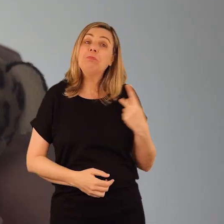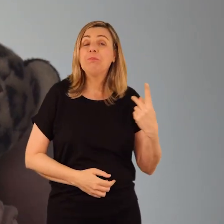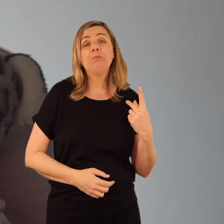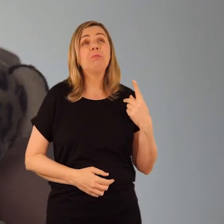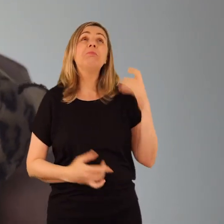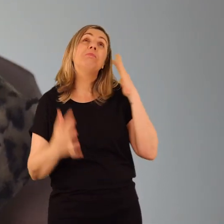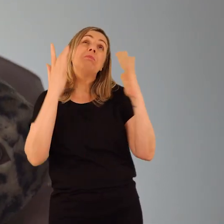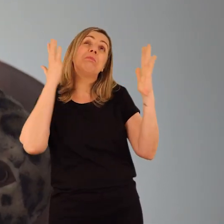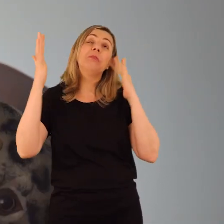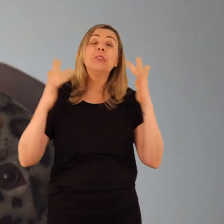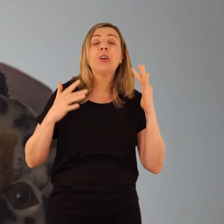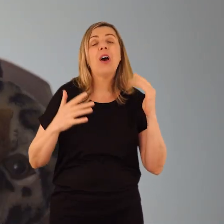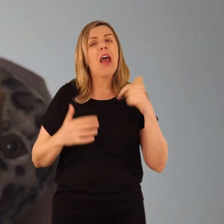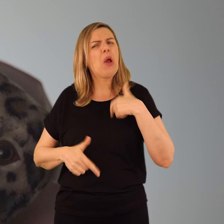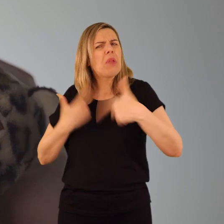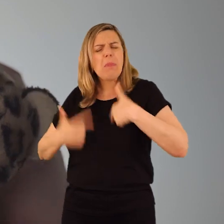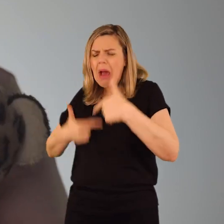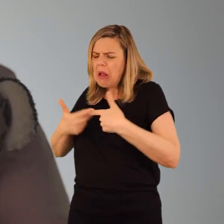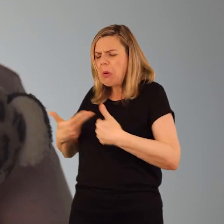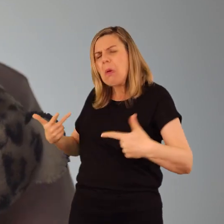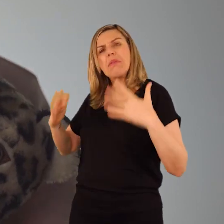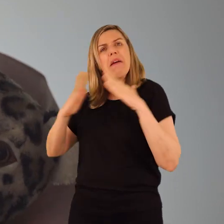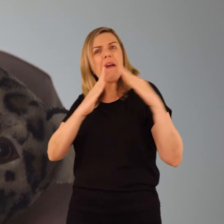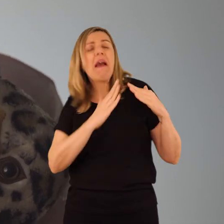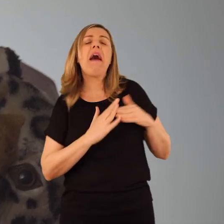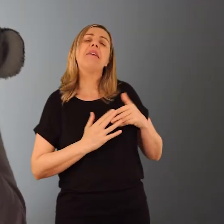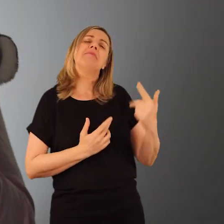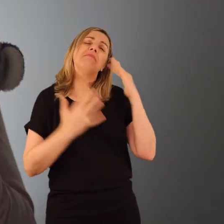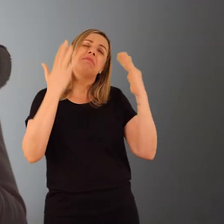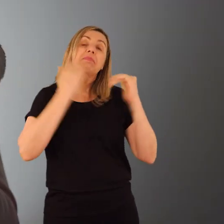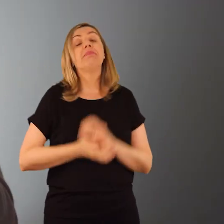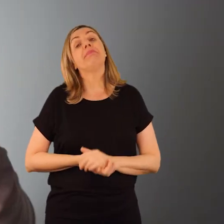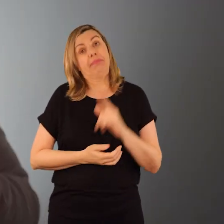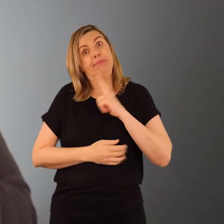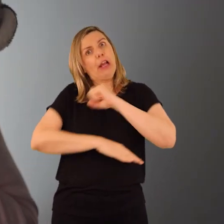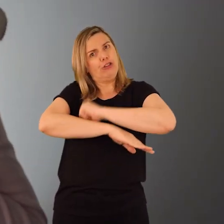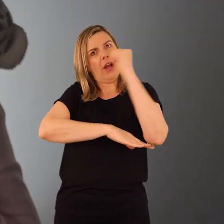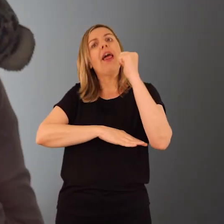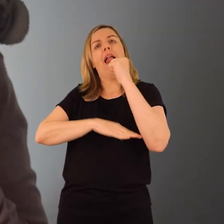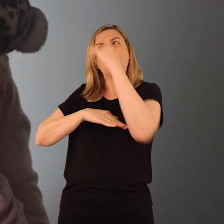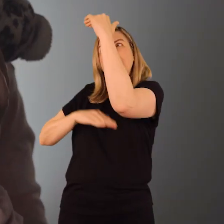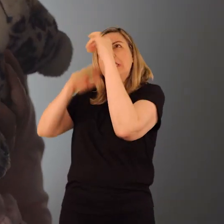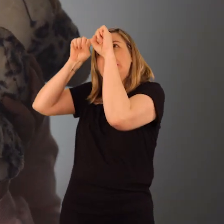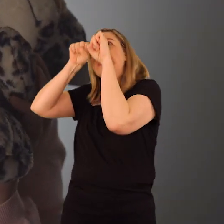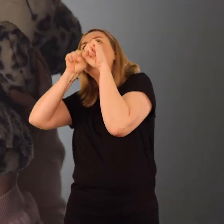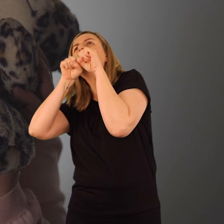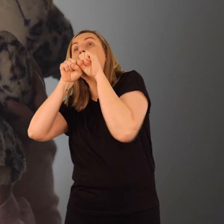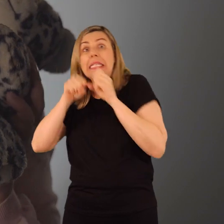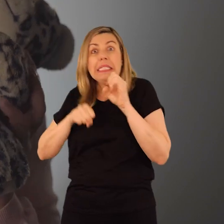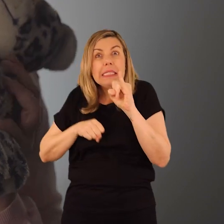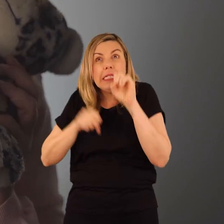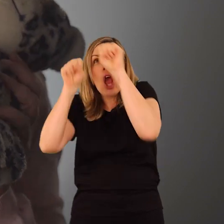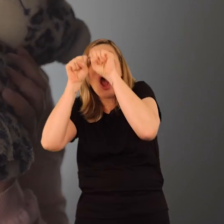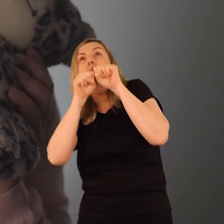assim, pensando coisas enquanto eu faço o trabalho da casa, né? E tem essa janelinha também, que eu e a Tereza ficamos assim, se a gente chegar bem pertinho